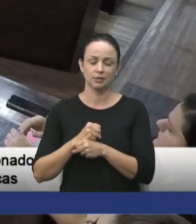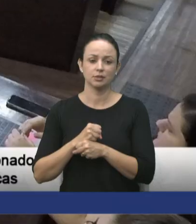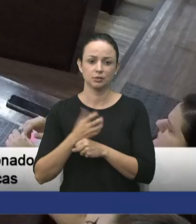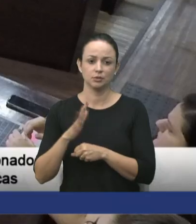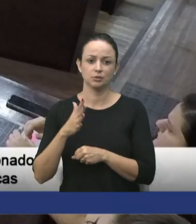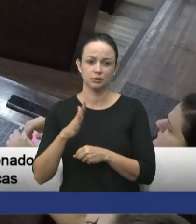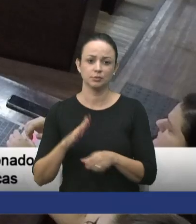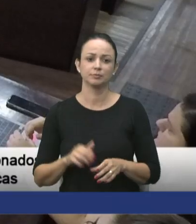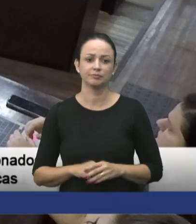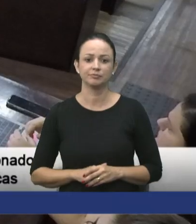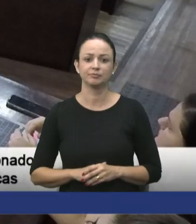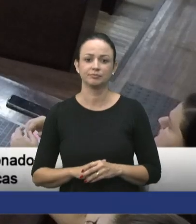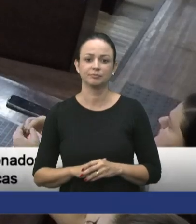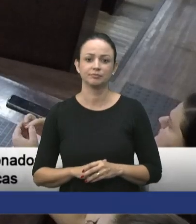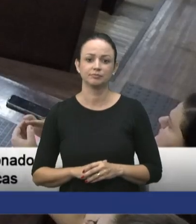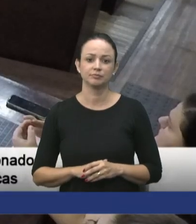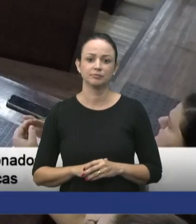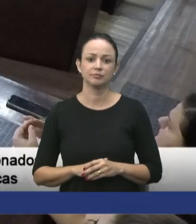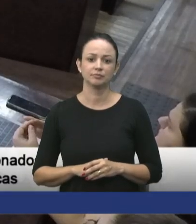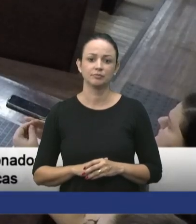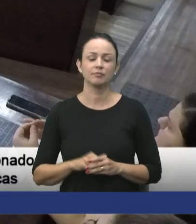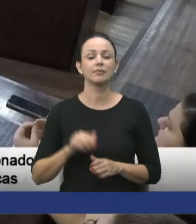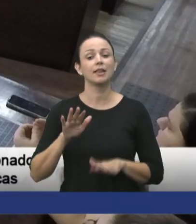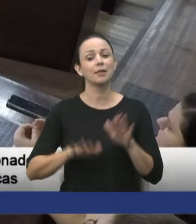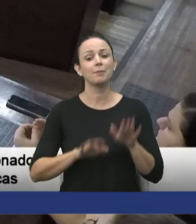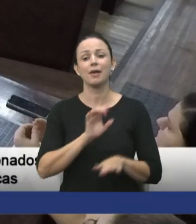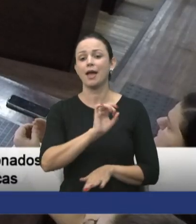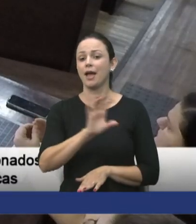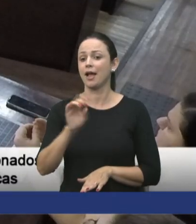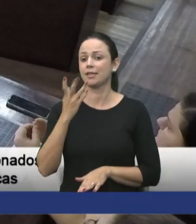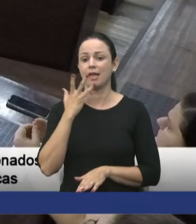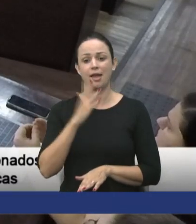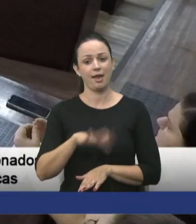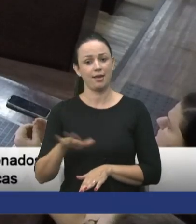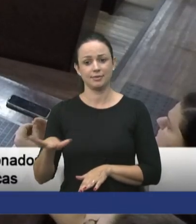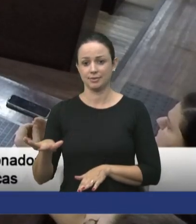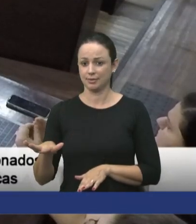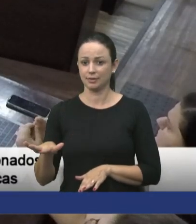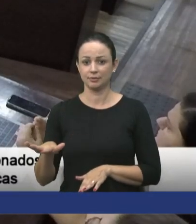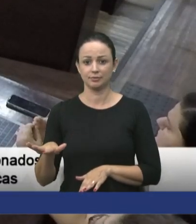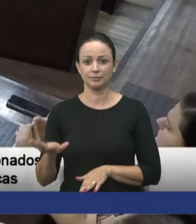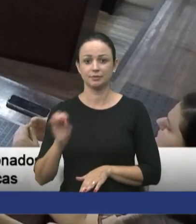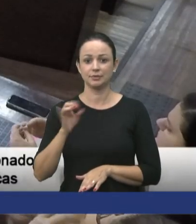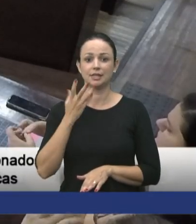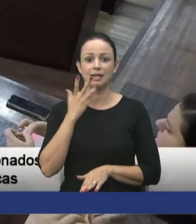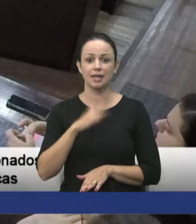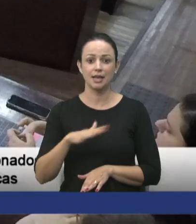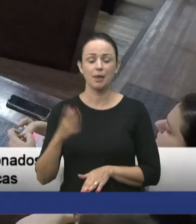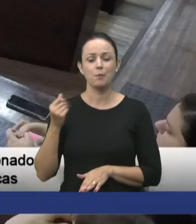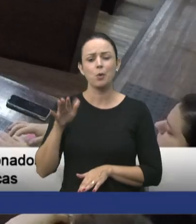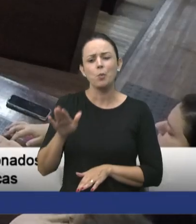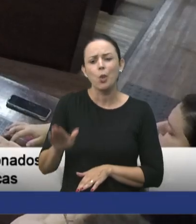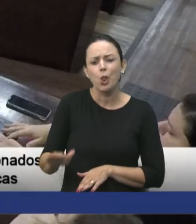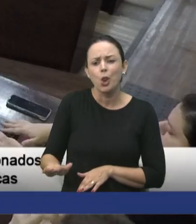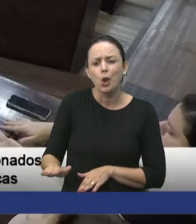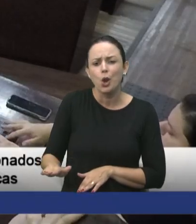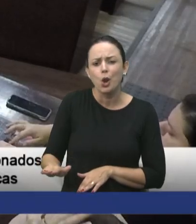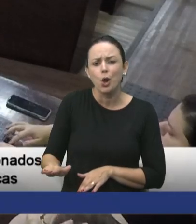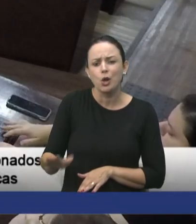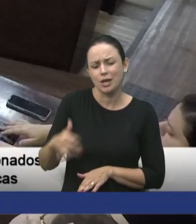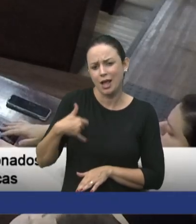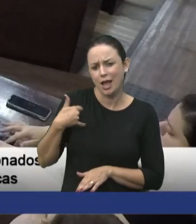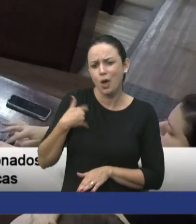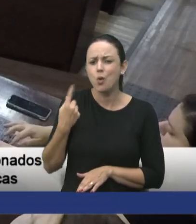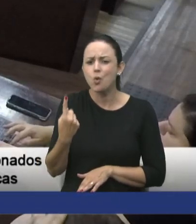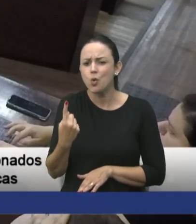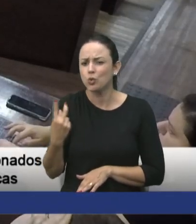Estava dando uns 2 anos. Tudo depende de cada criança, né? Porque se a criança é muito pequenininha, por exemplo, uma criança de 1, 2